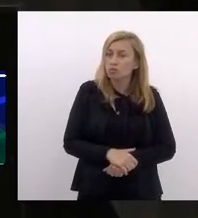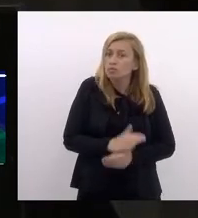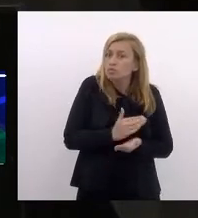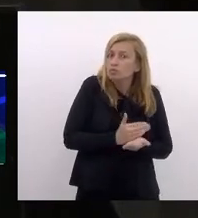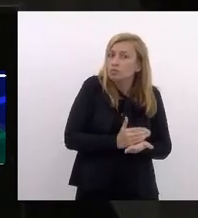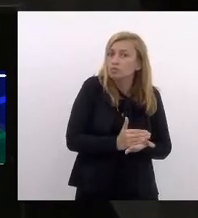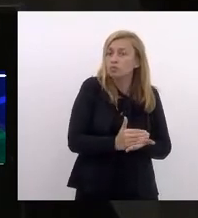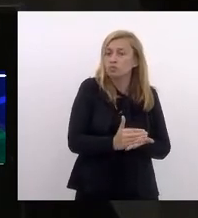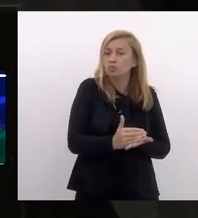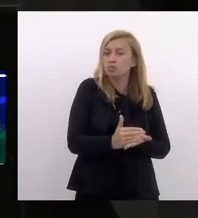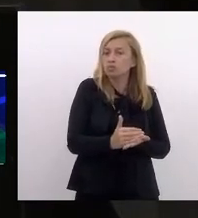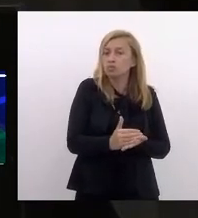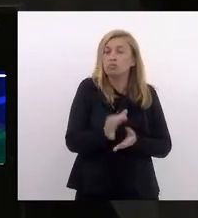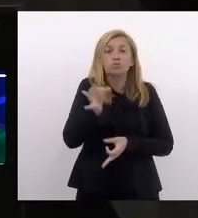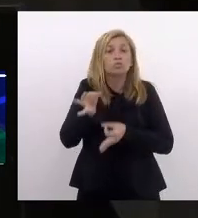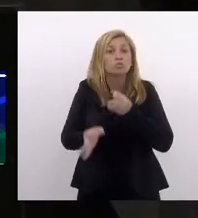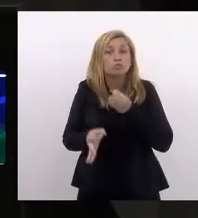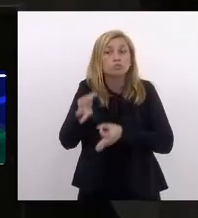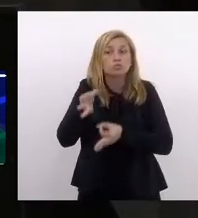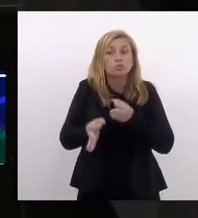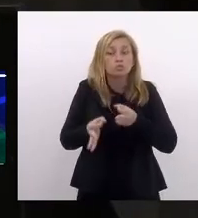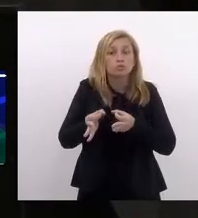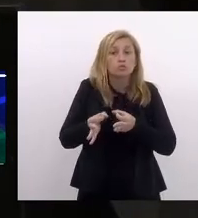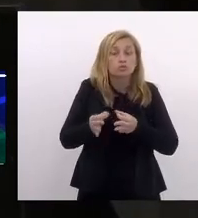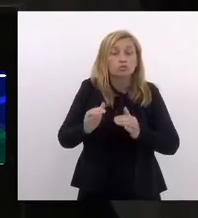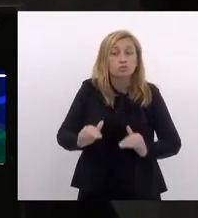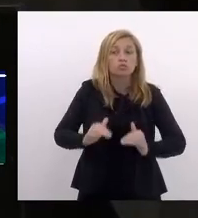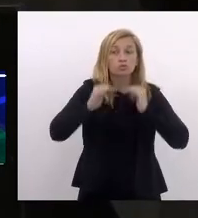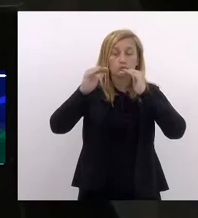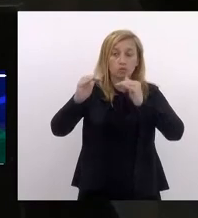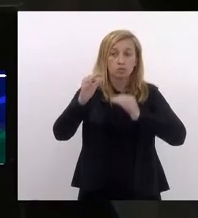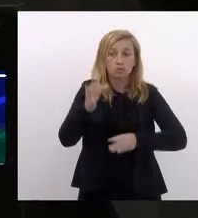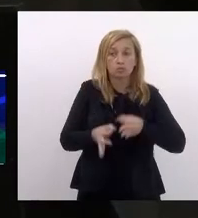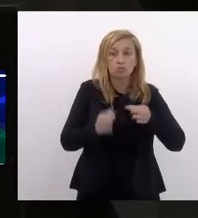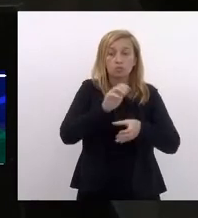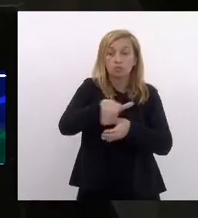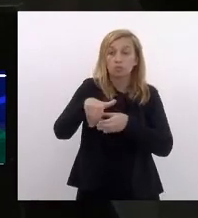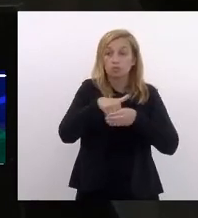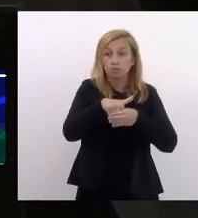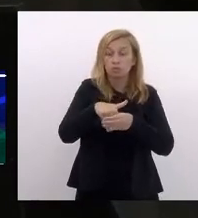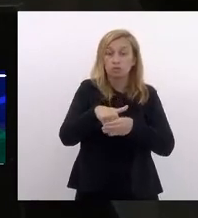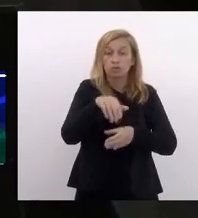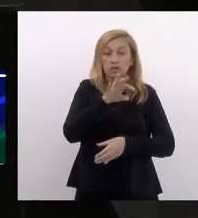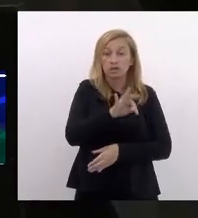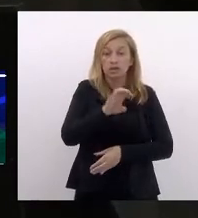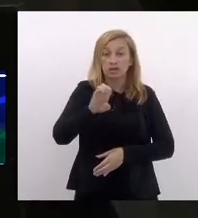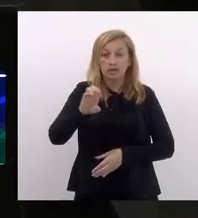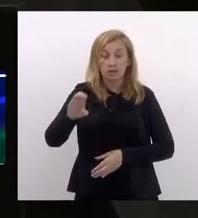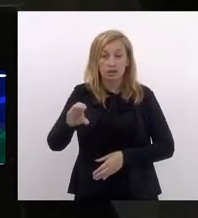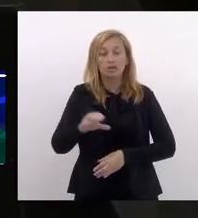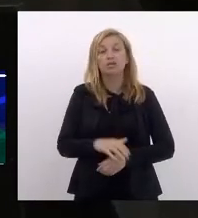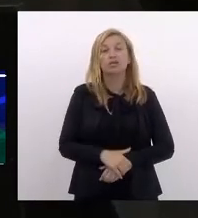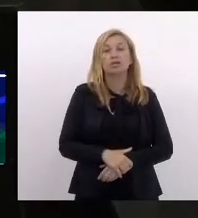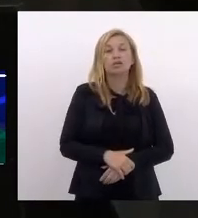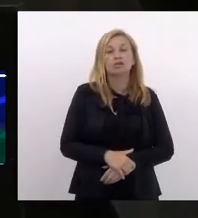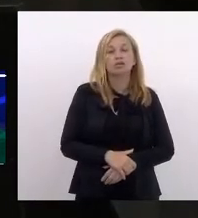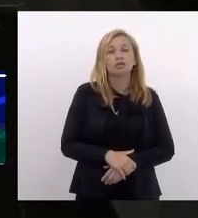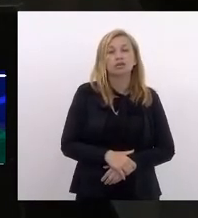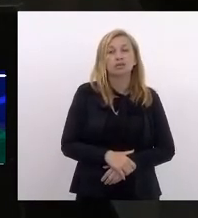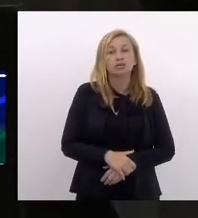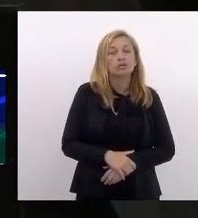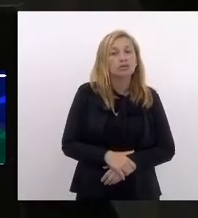começará o julgamento do Tribunal Superior Eleitoral no que diz respeito